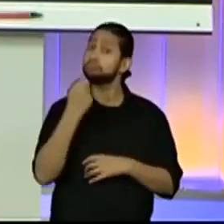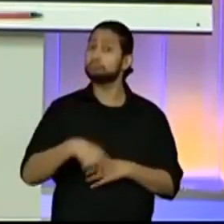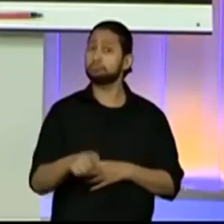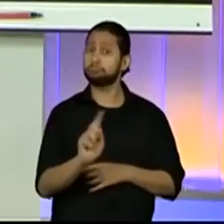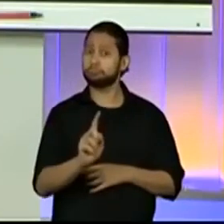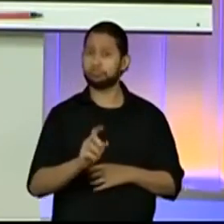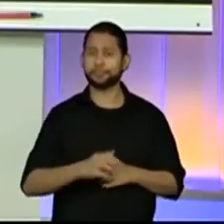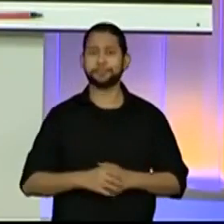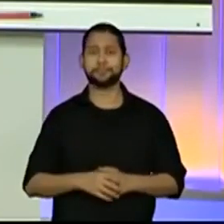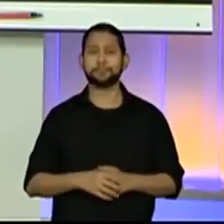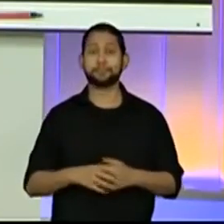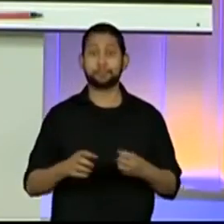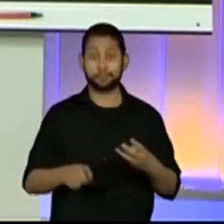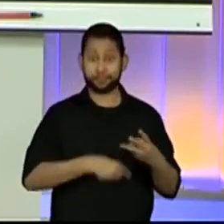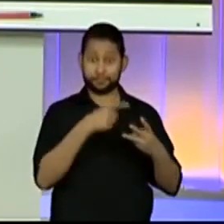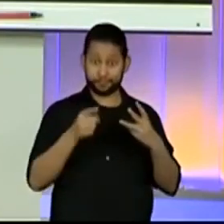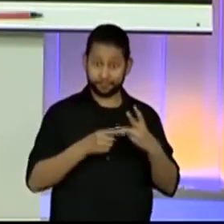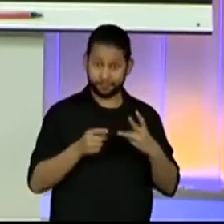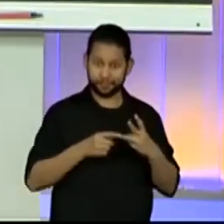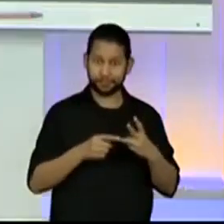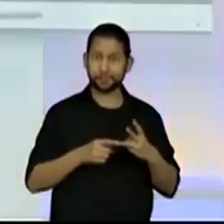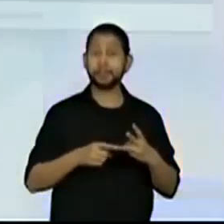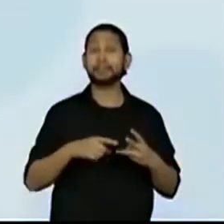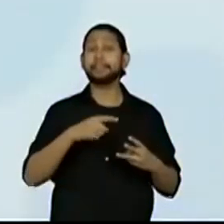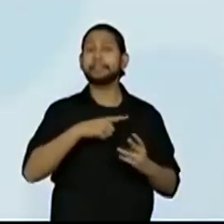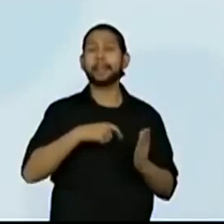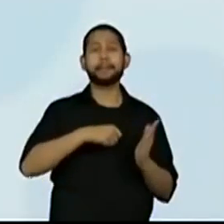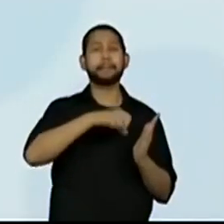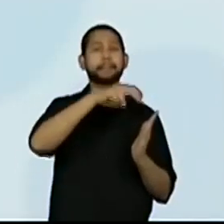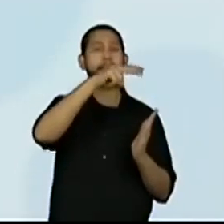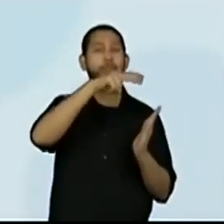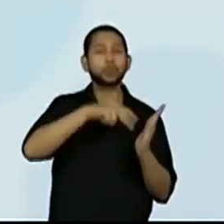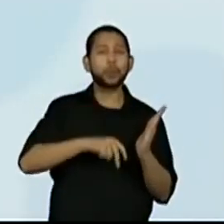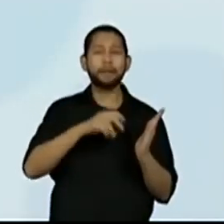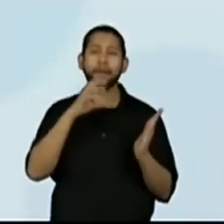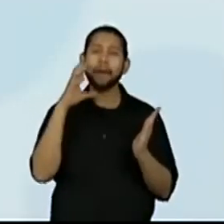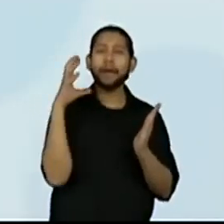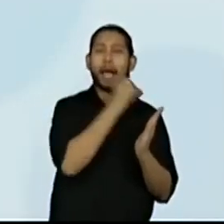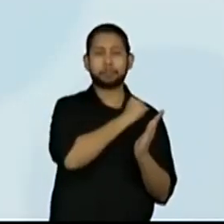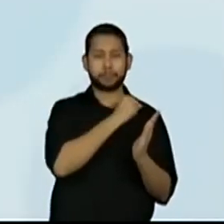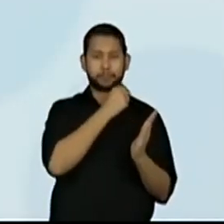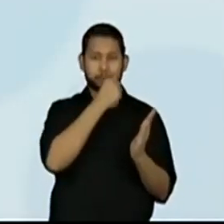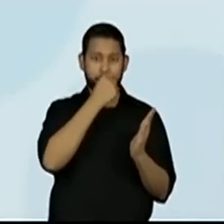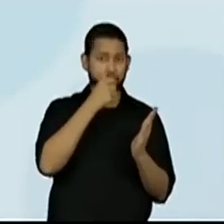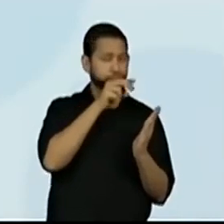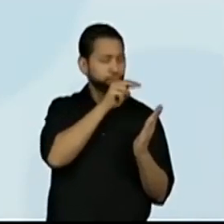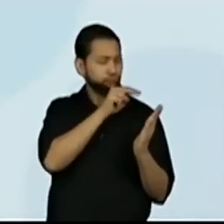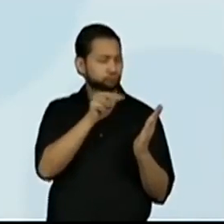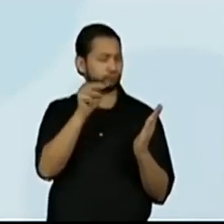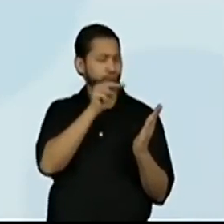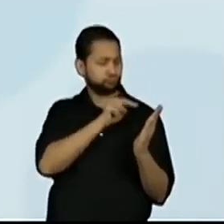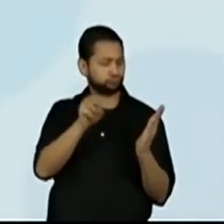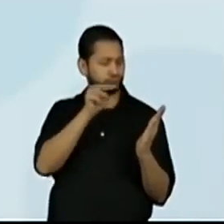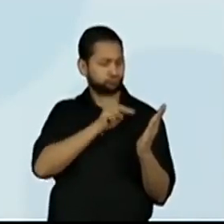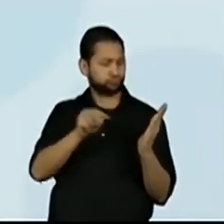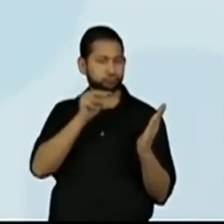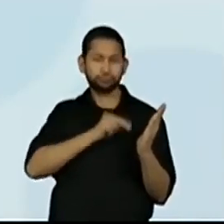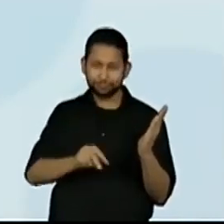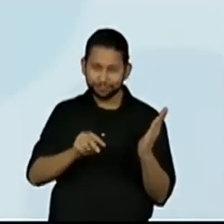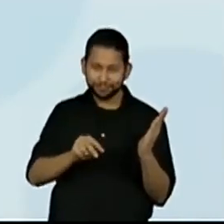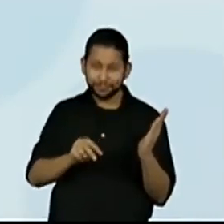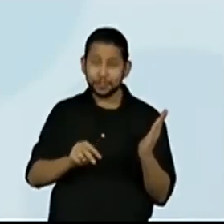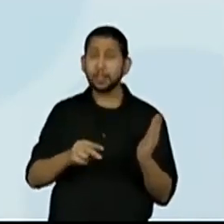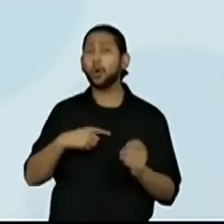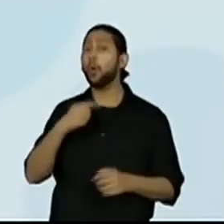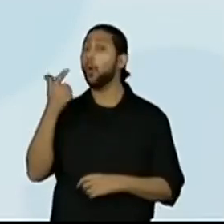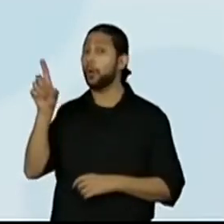Leitura rápida, diferente da leitura dinâmica, que existe uma série de técnicas aí que aborda, né, o universo